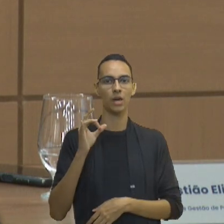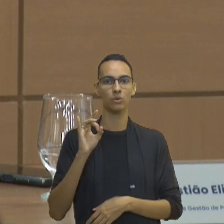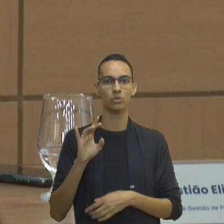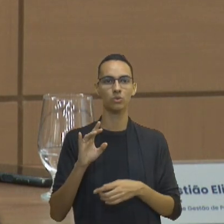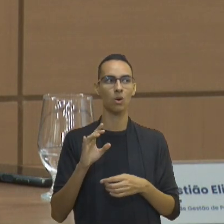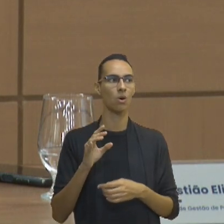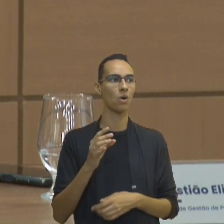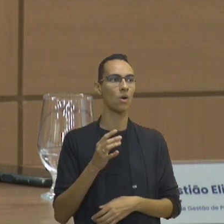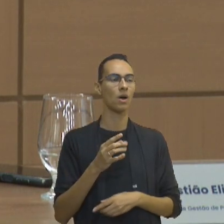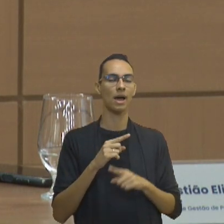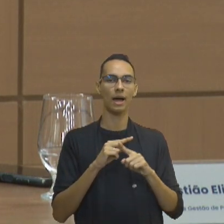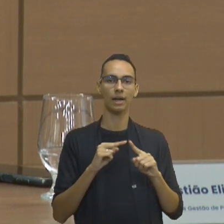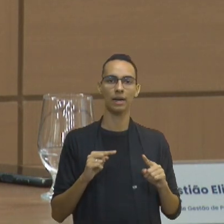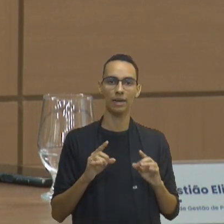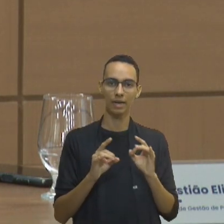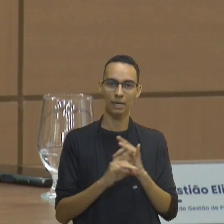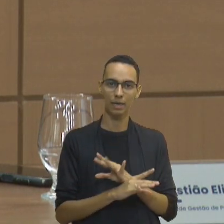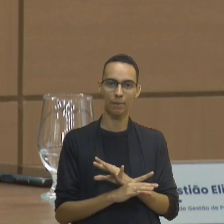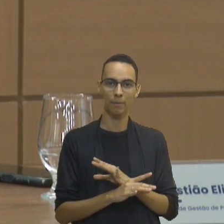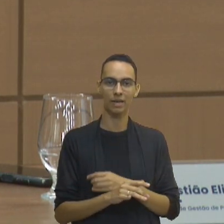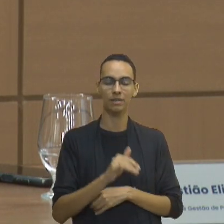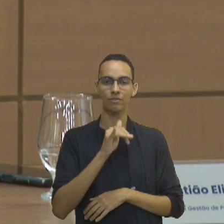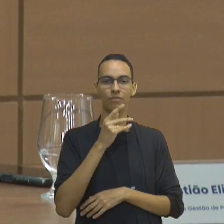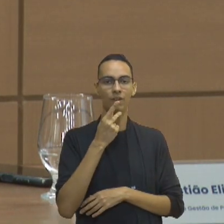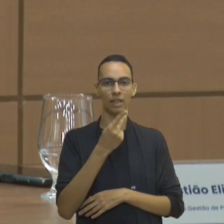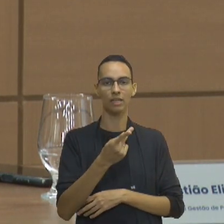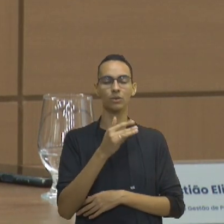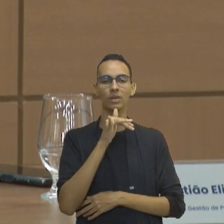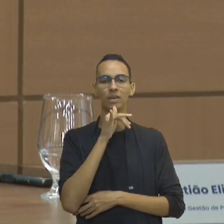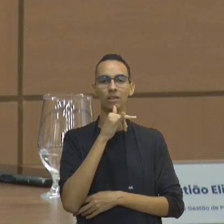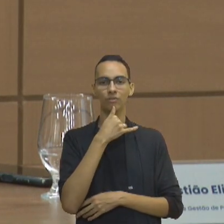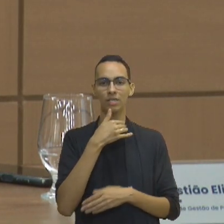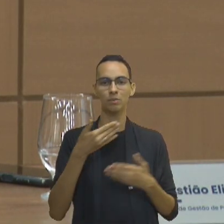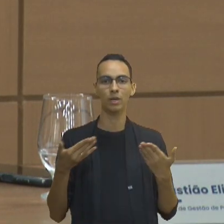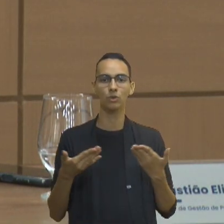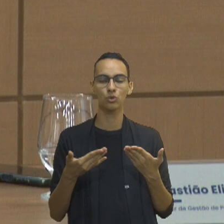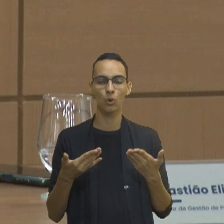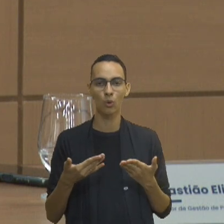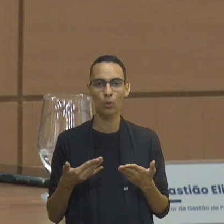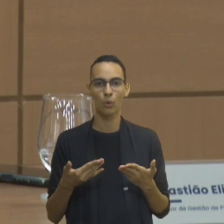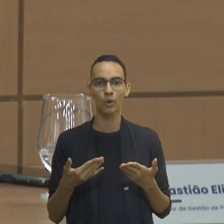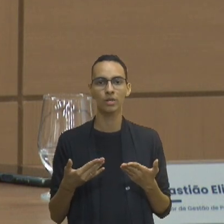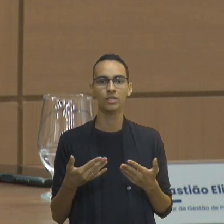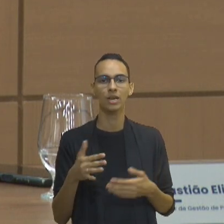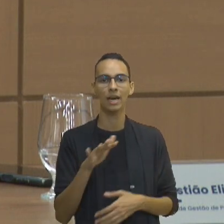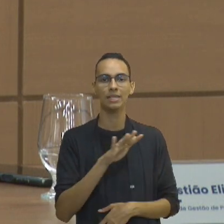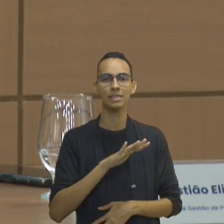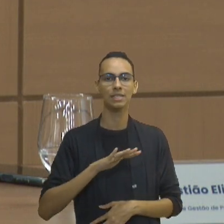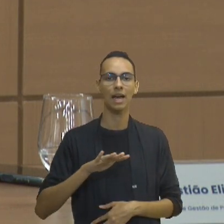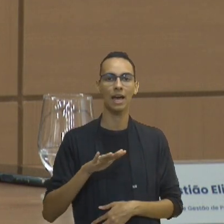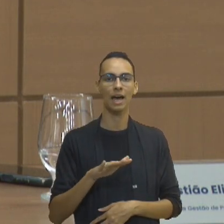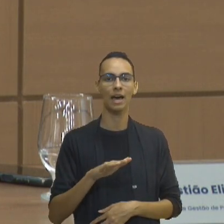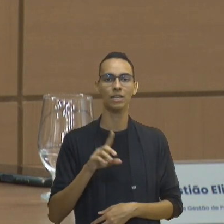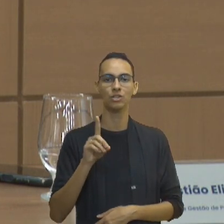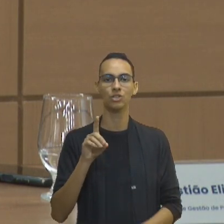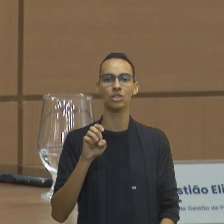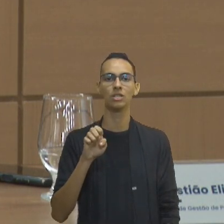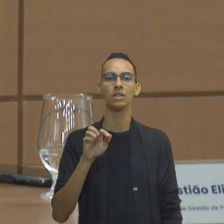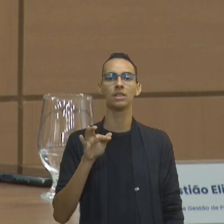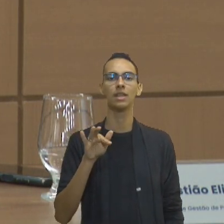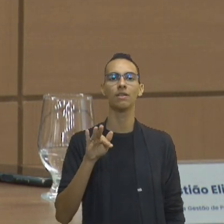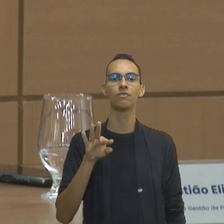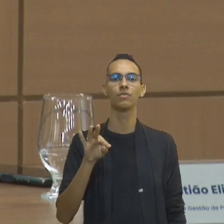que, infelizmente, esse cenário de déficit orçamentário, ele faz com que